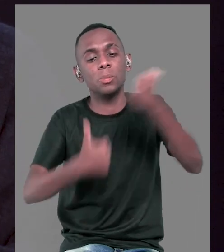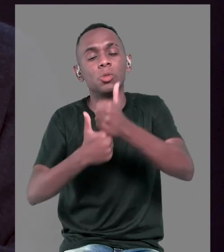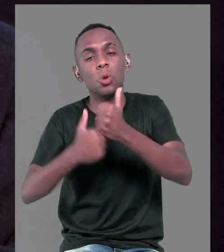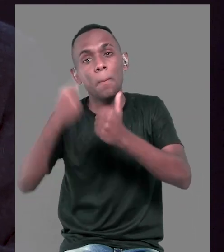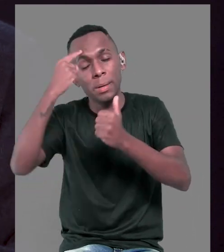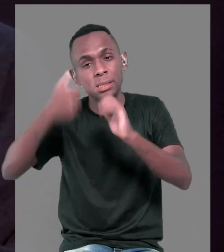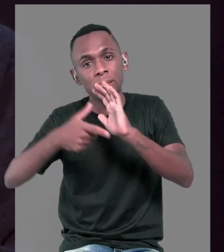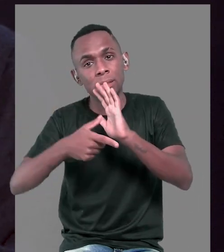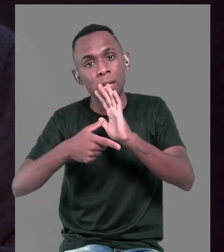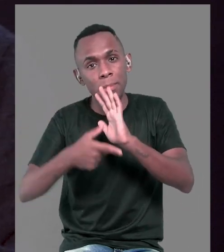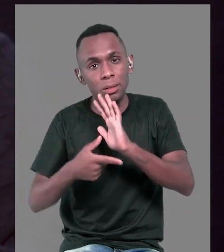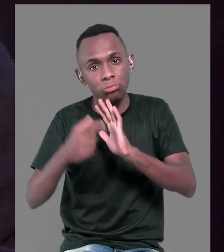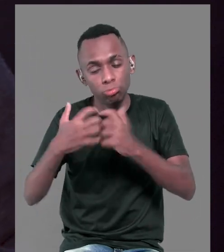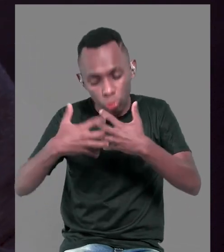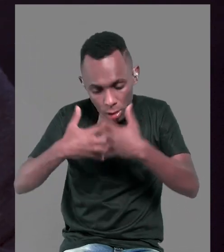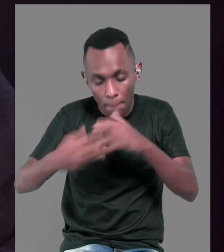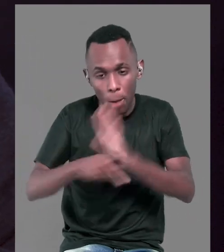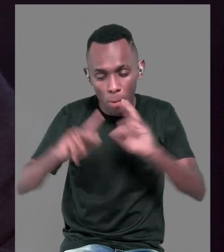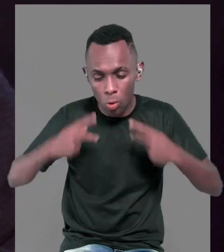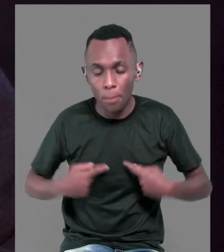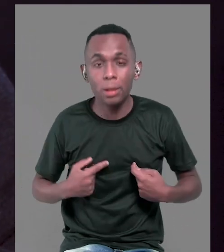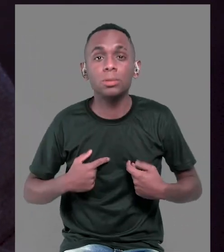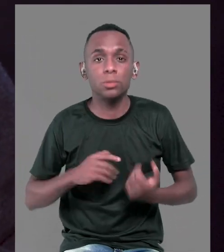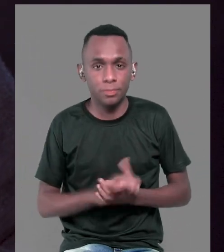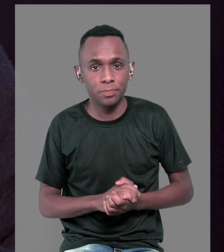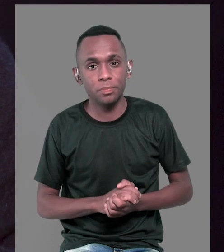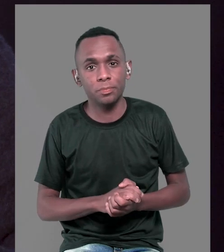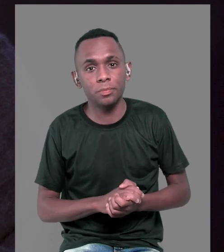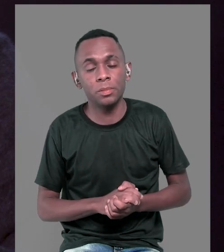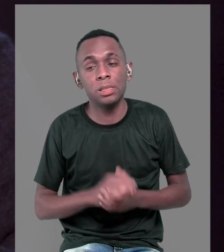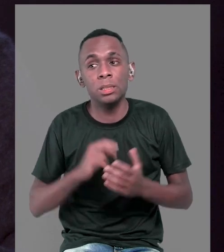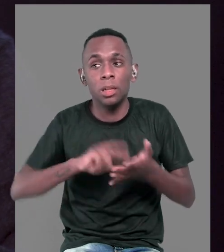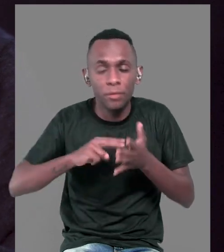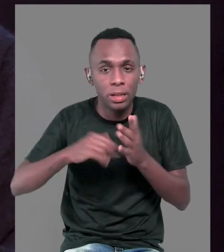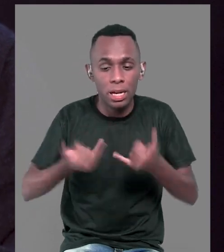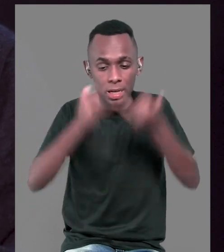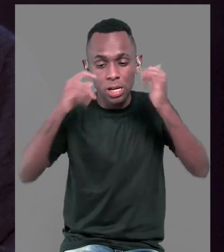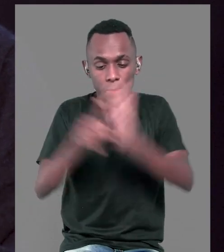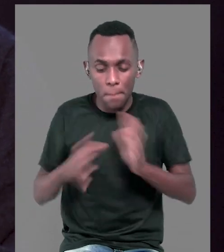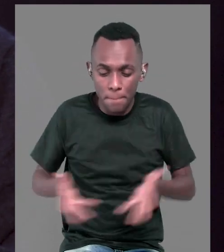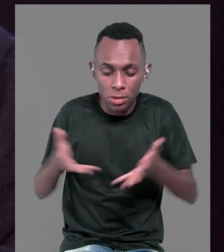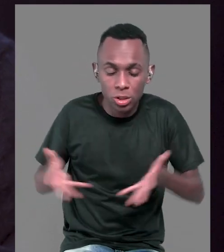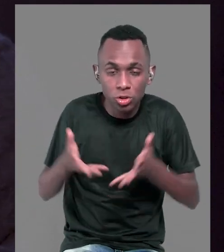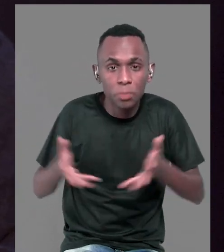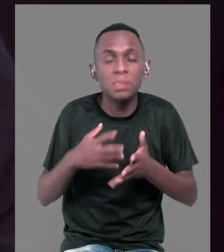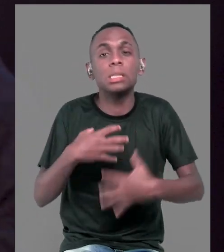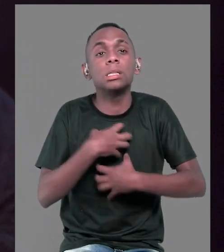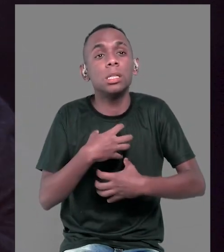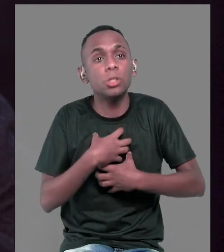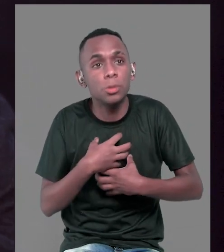mobilizando energias pulsionais, mobilizando sentimentos e,